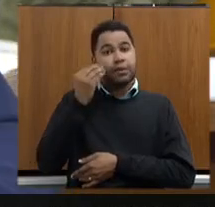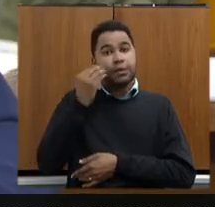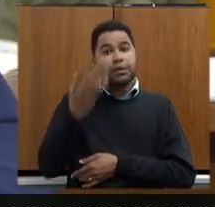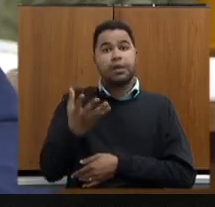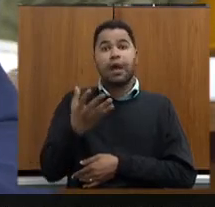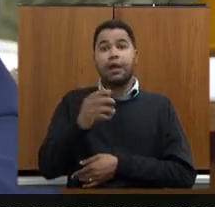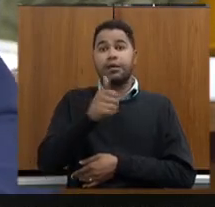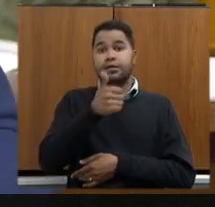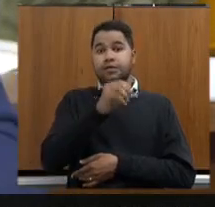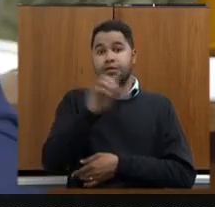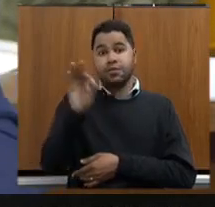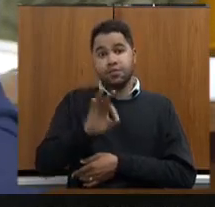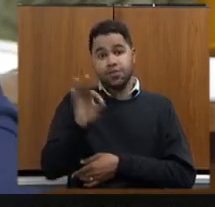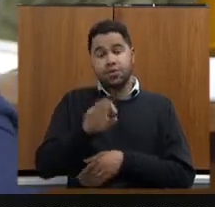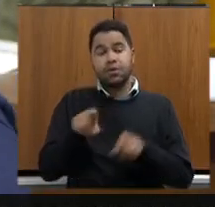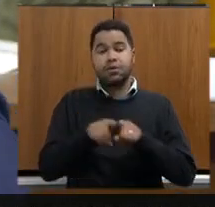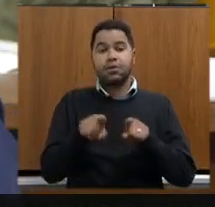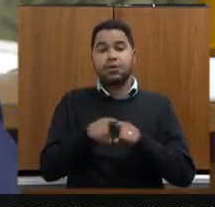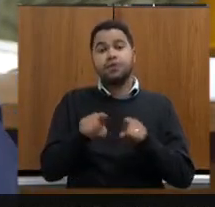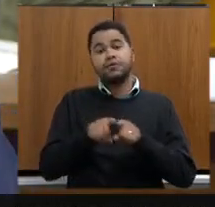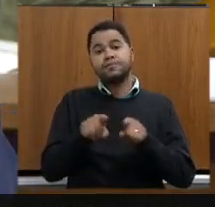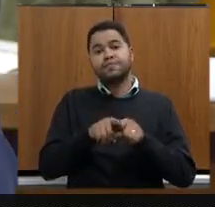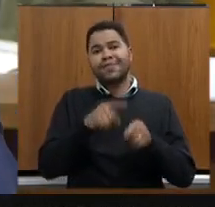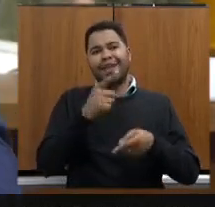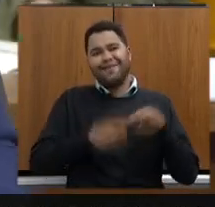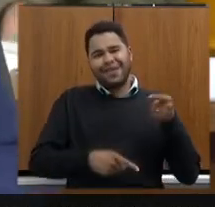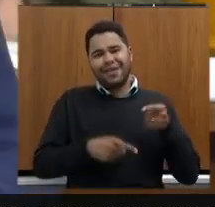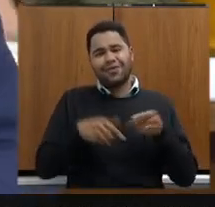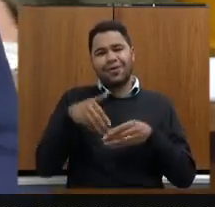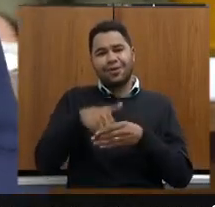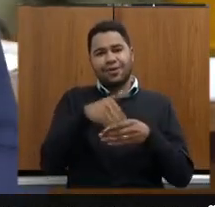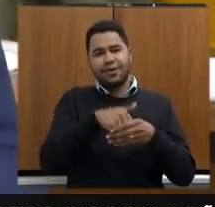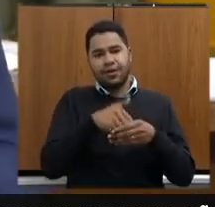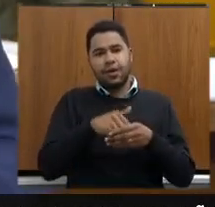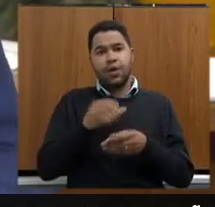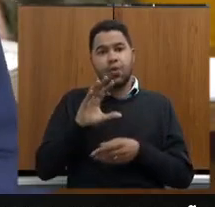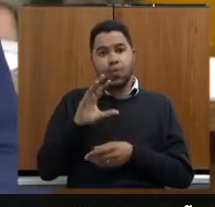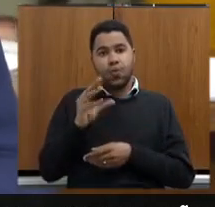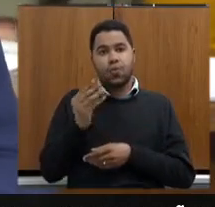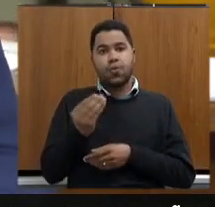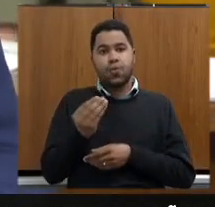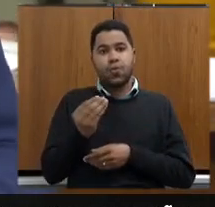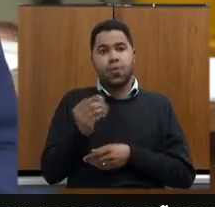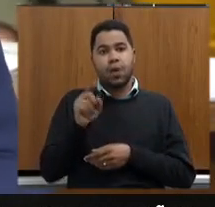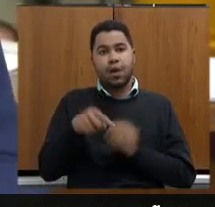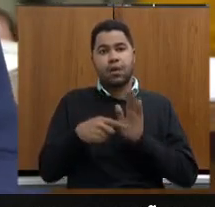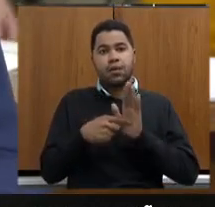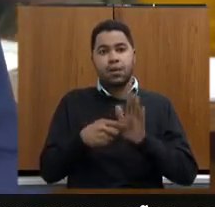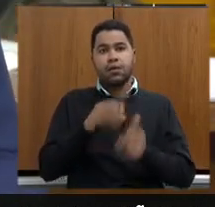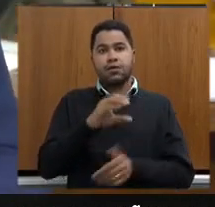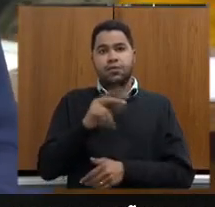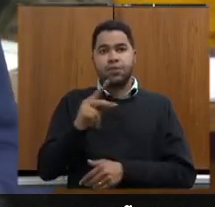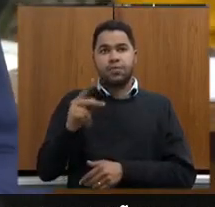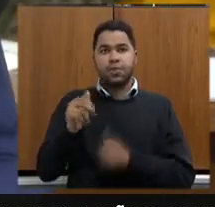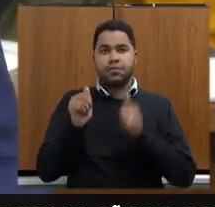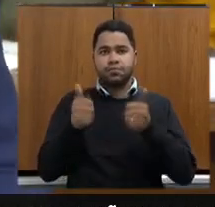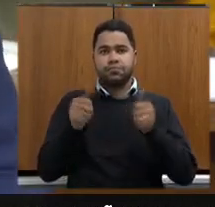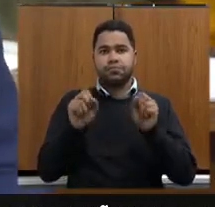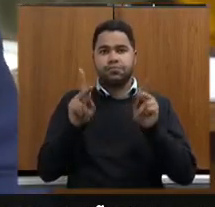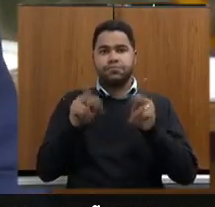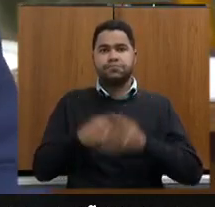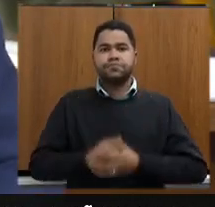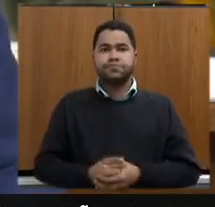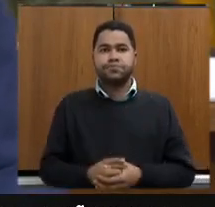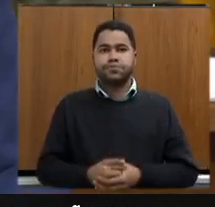e resguardado as vedações eleitorais haverá o cumprimento integral destas emendas indicadas pelo CPP ok